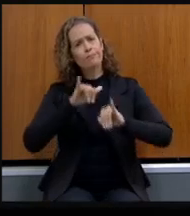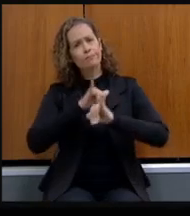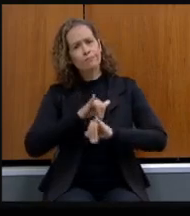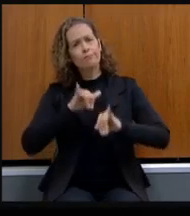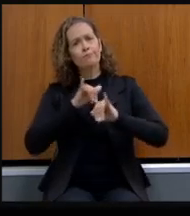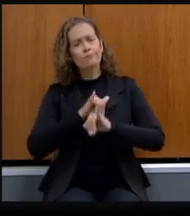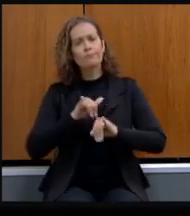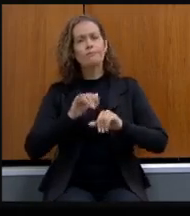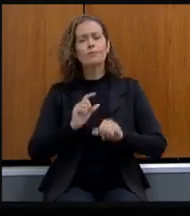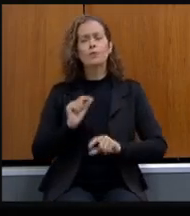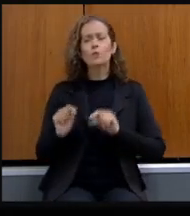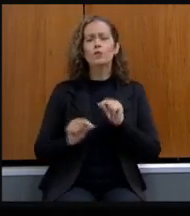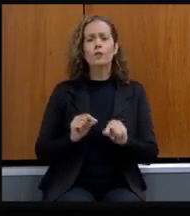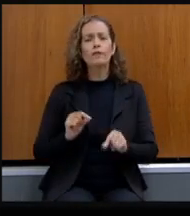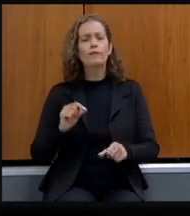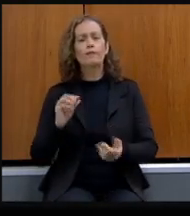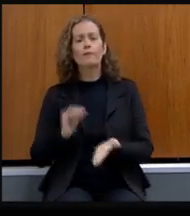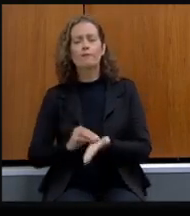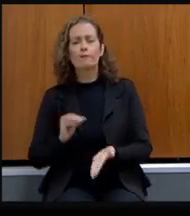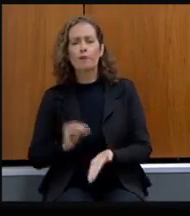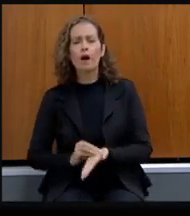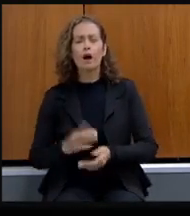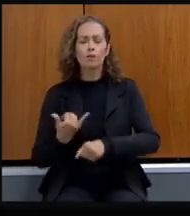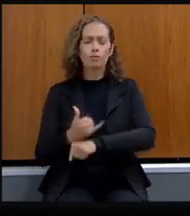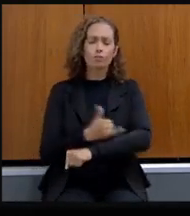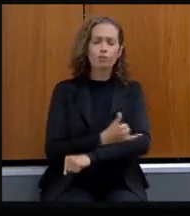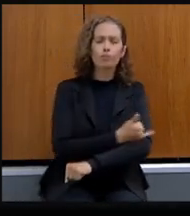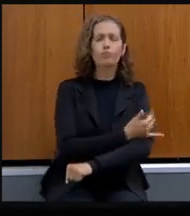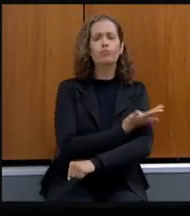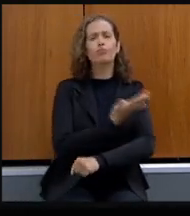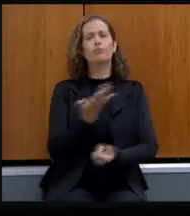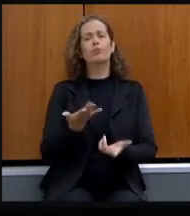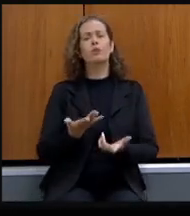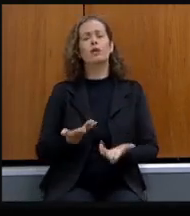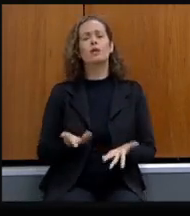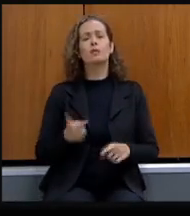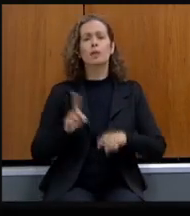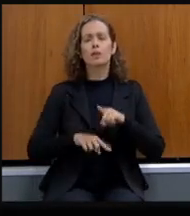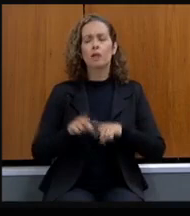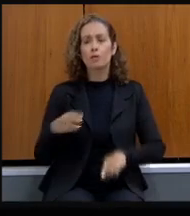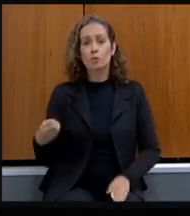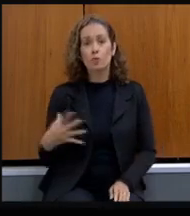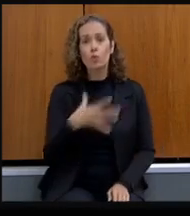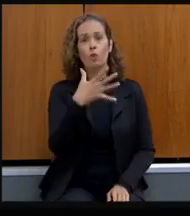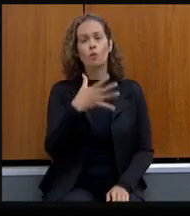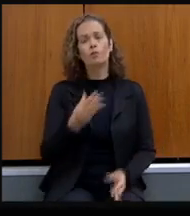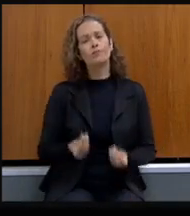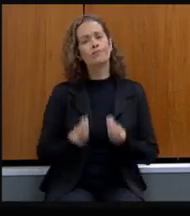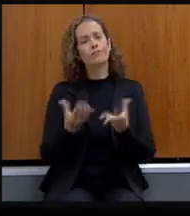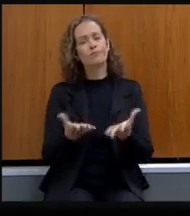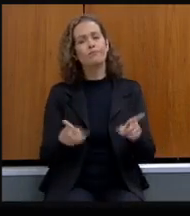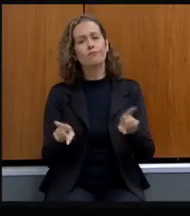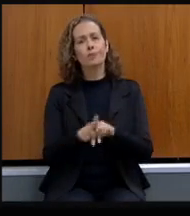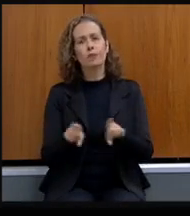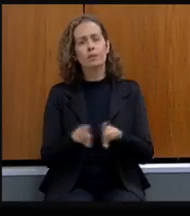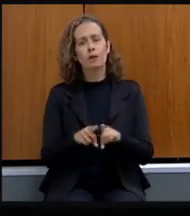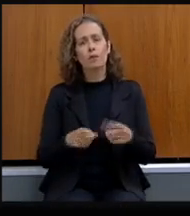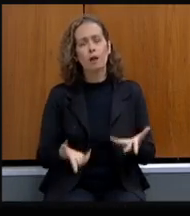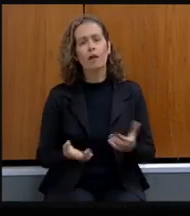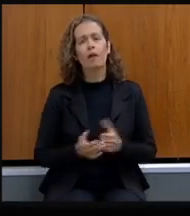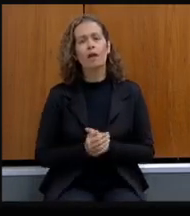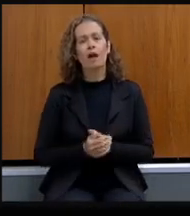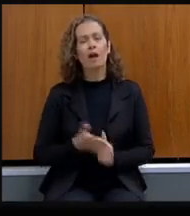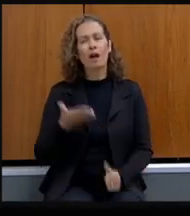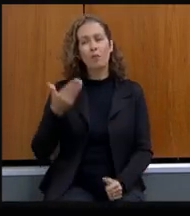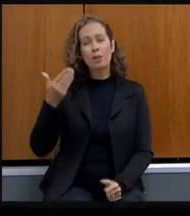de vista da reestruturação unibes ao equipamento novamente do equipamento memória não se reconstrói